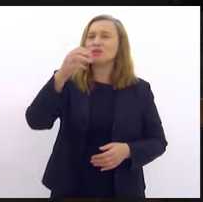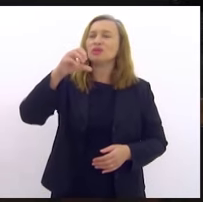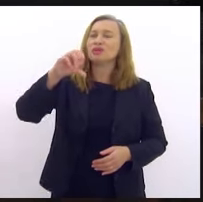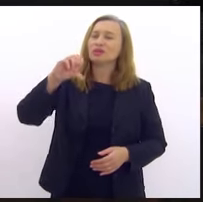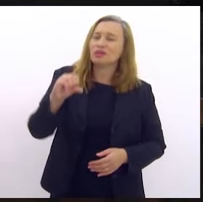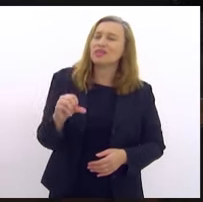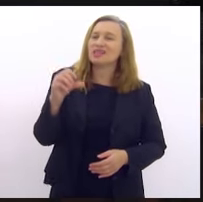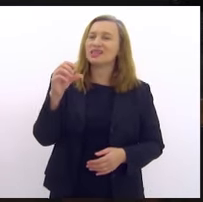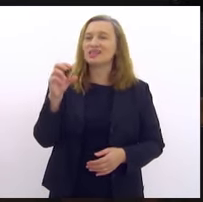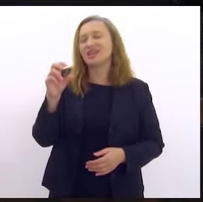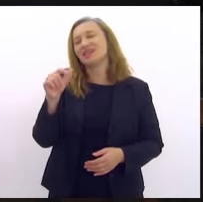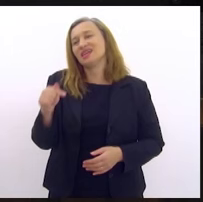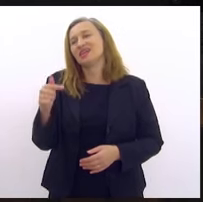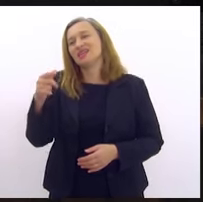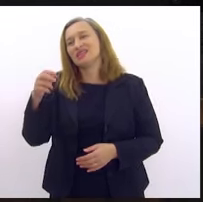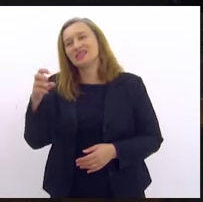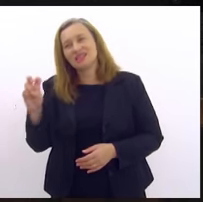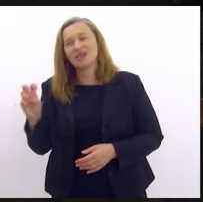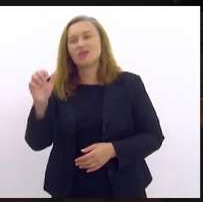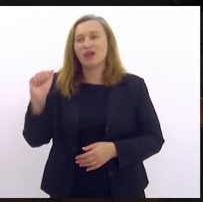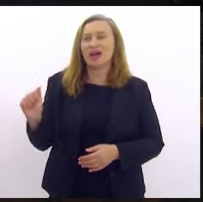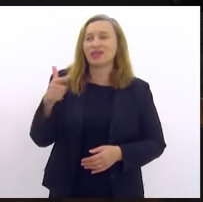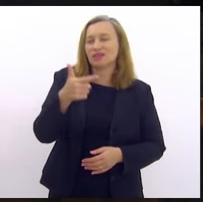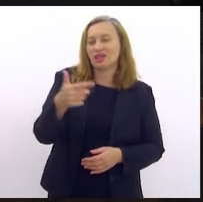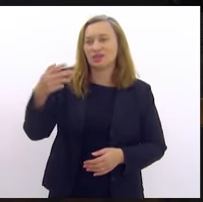2.875-A de 14,